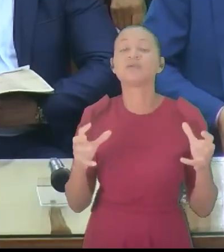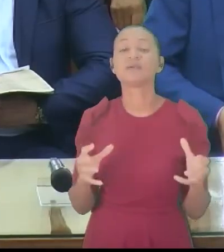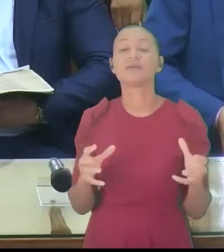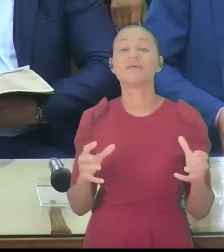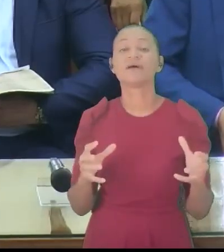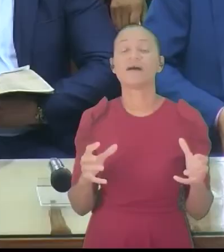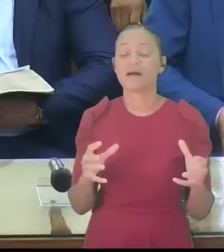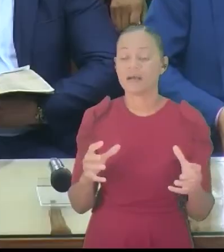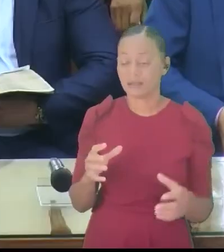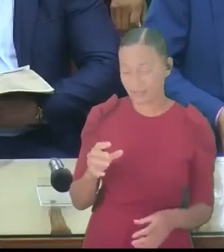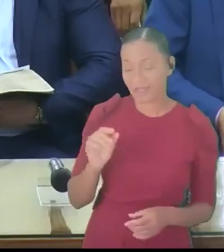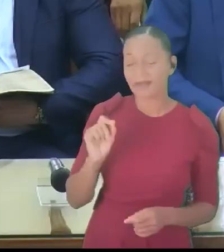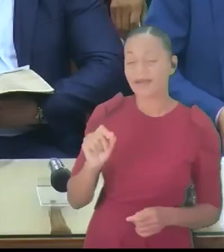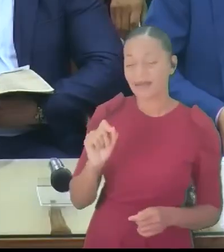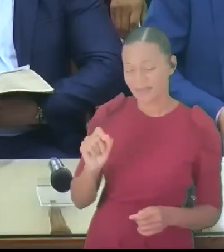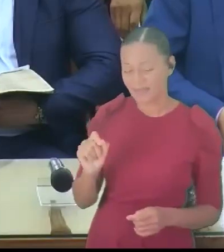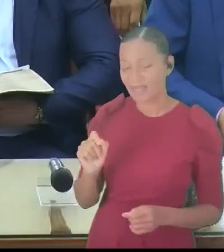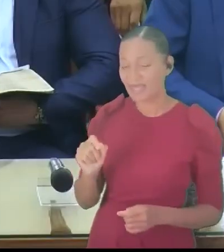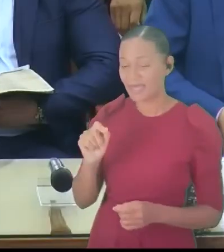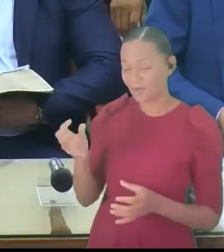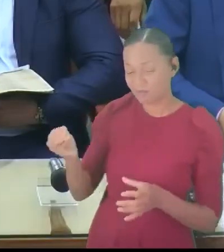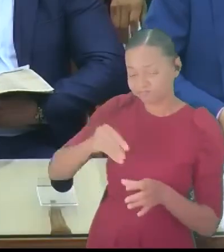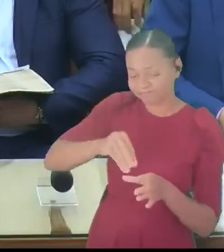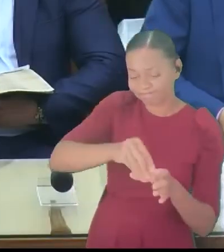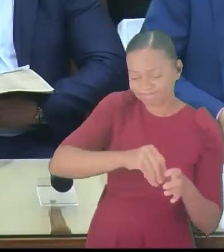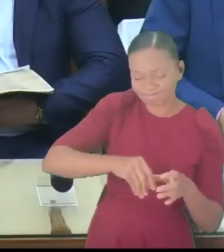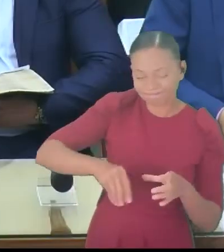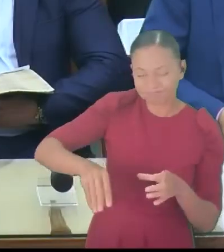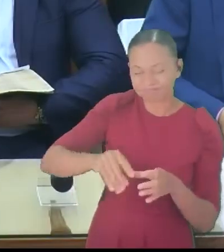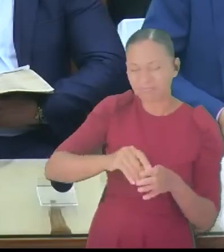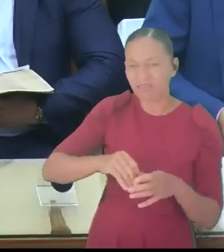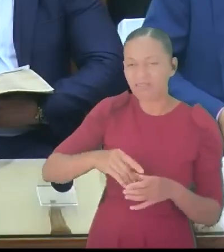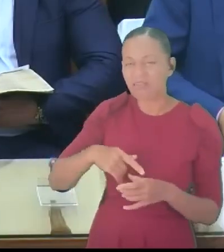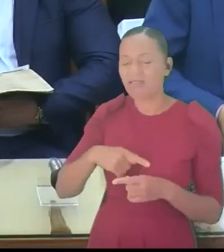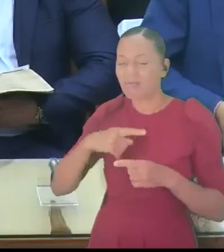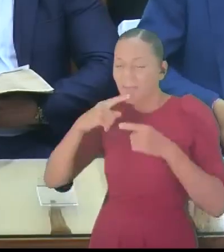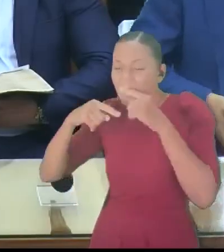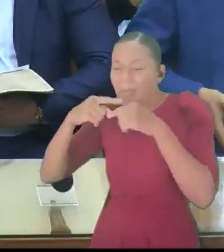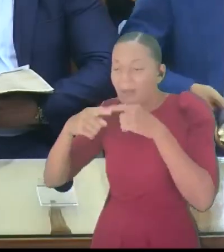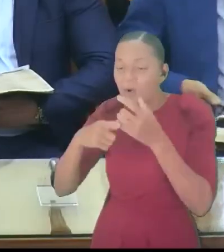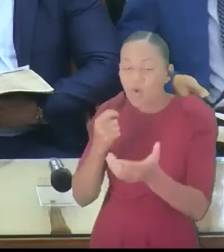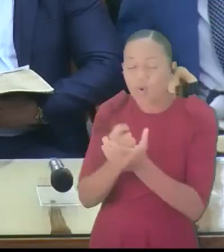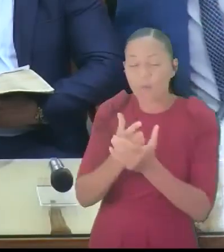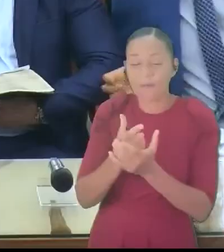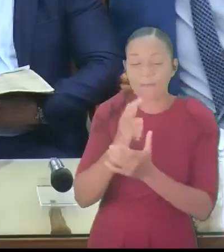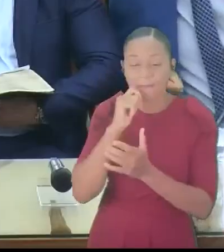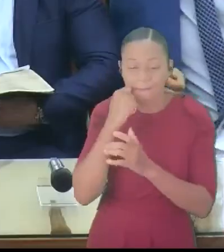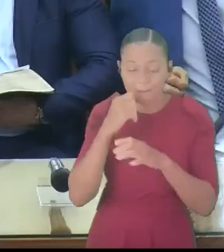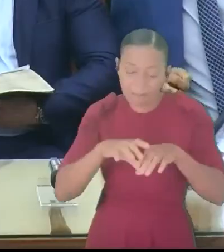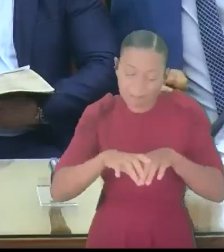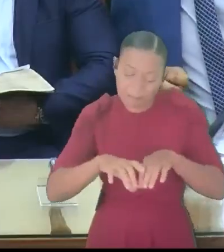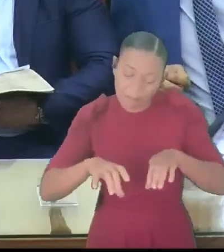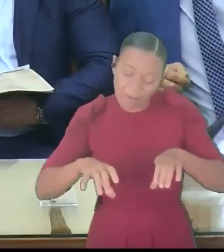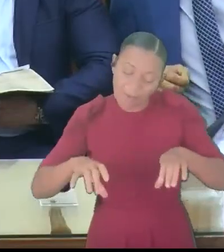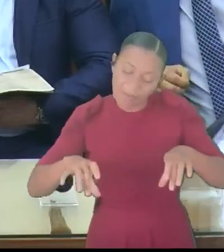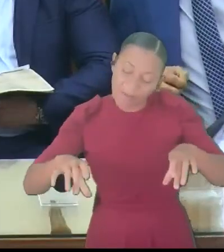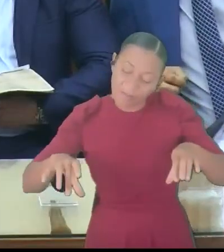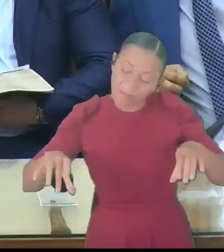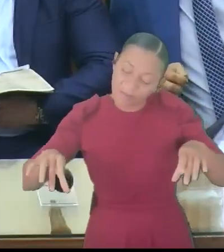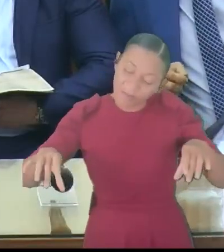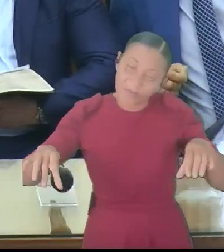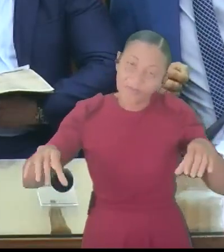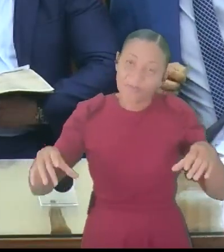Então, embromar é botar bromato. É tapear. Você compra aquele pãozão. Aí quando você faz